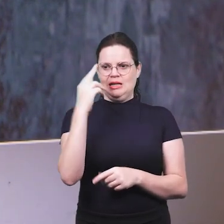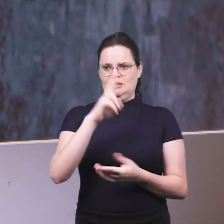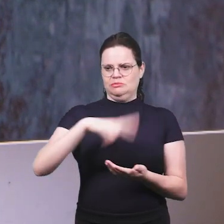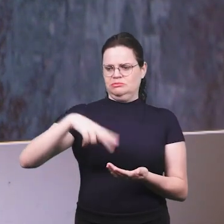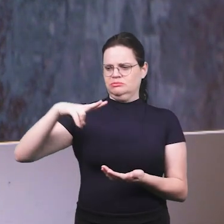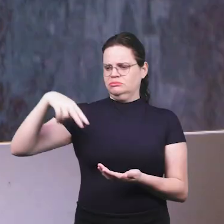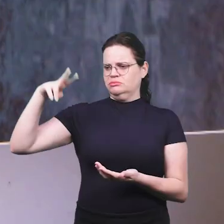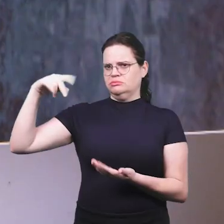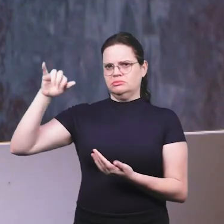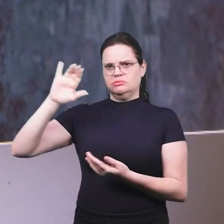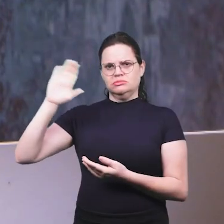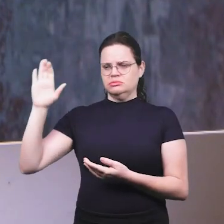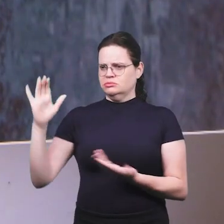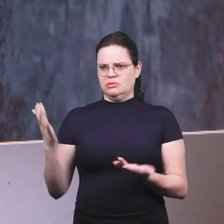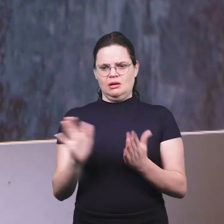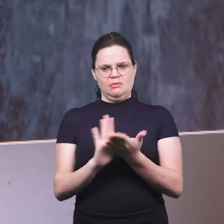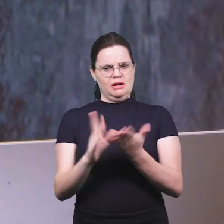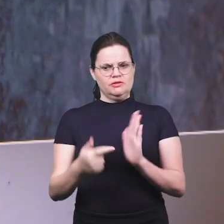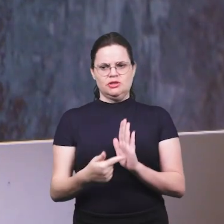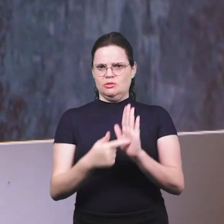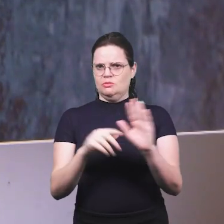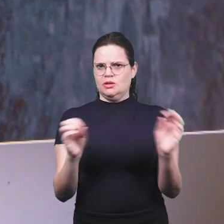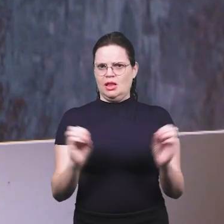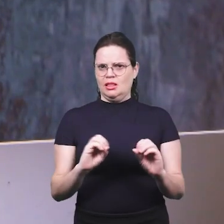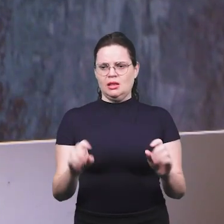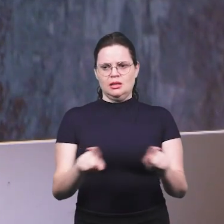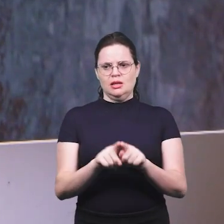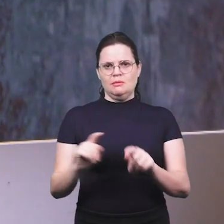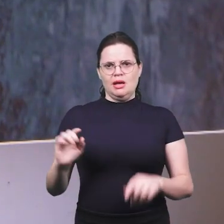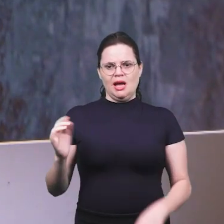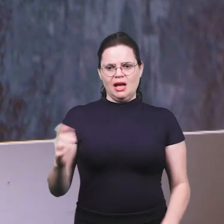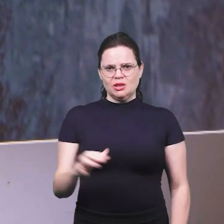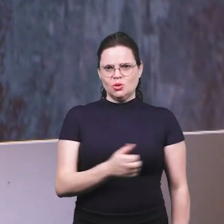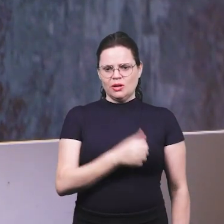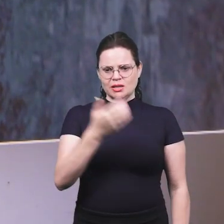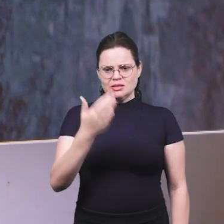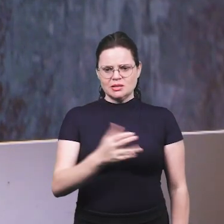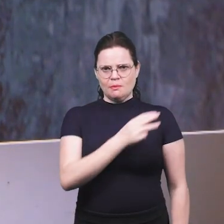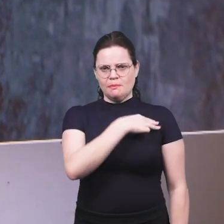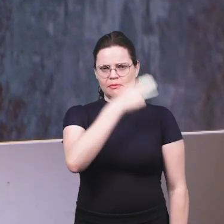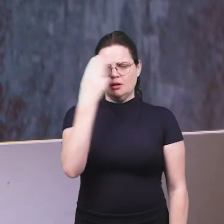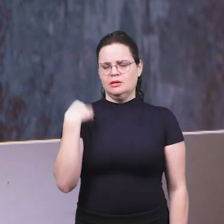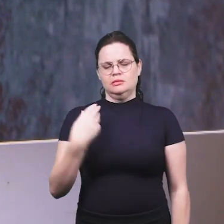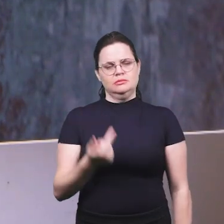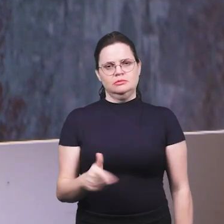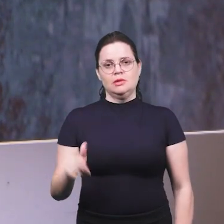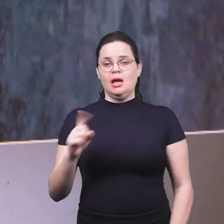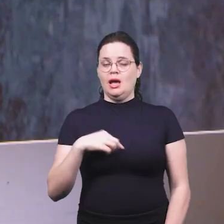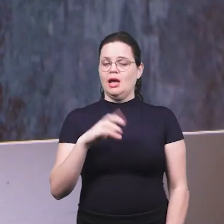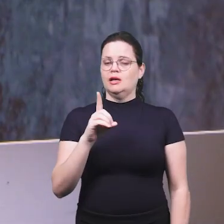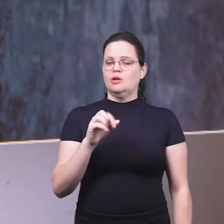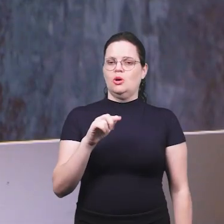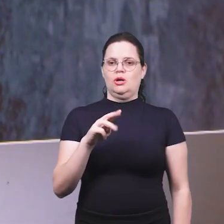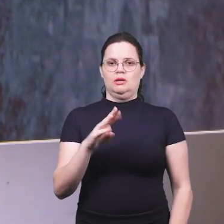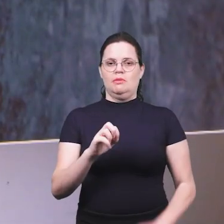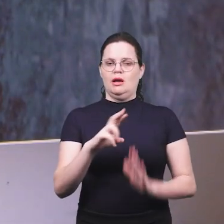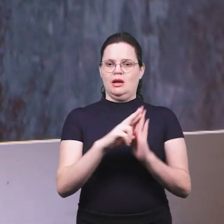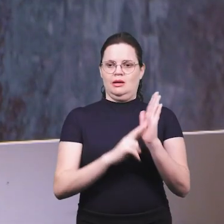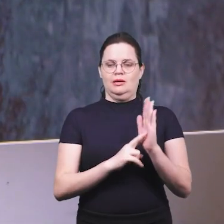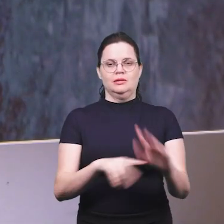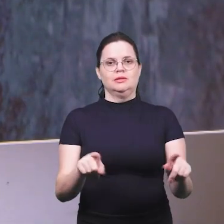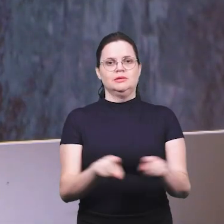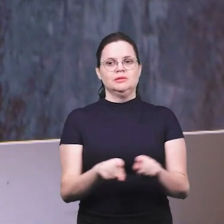não tem na Bíblia nada disso, adoração a Maria também não tem. Então, são dogmas estabelecidos aqui, por exemplo, o